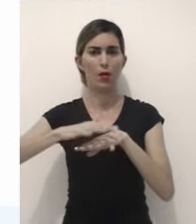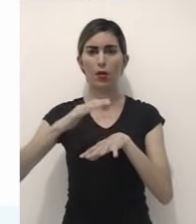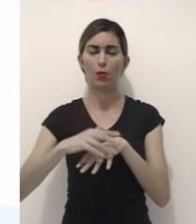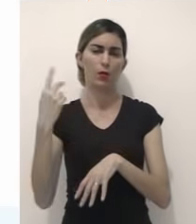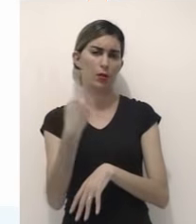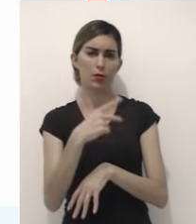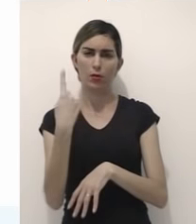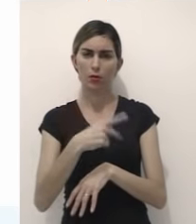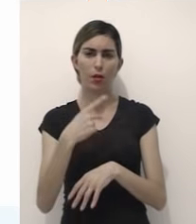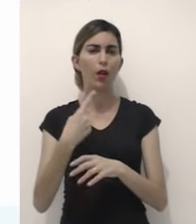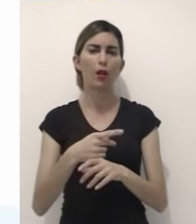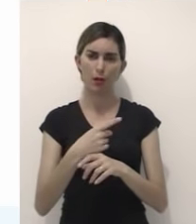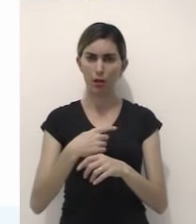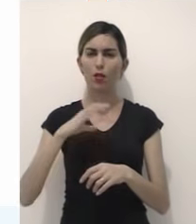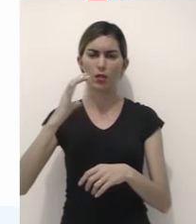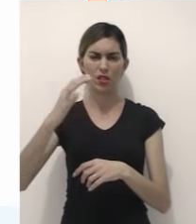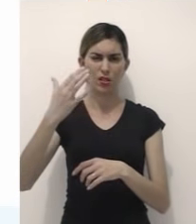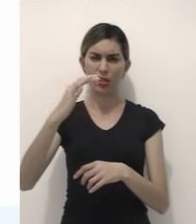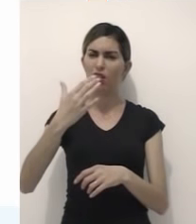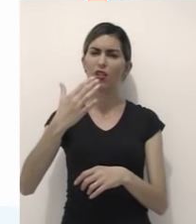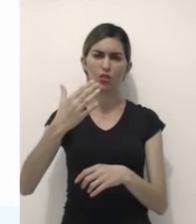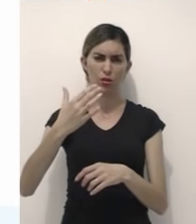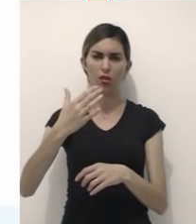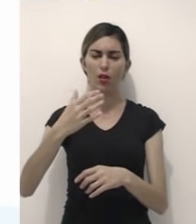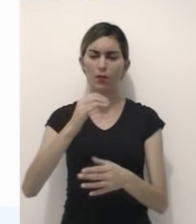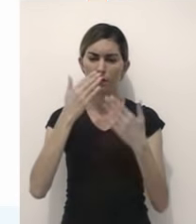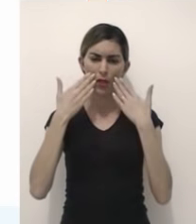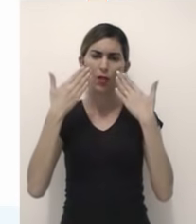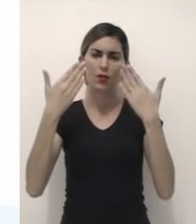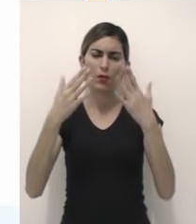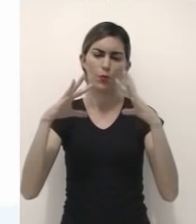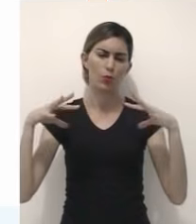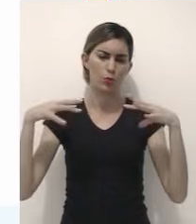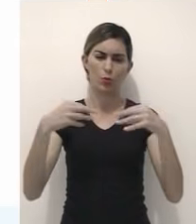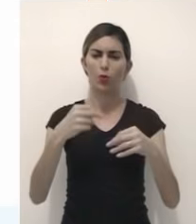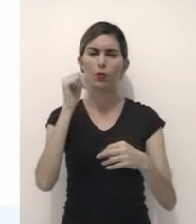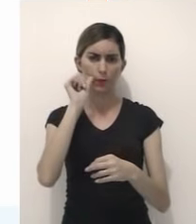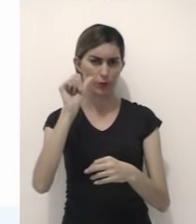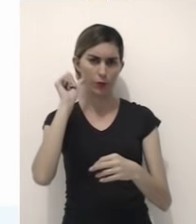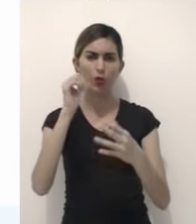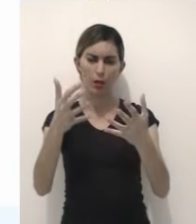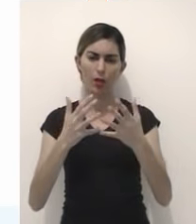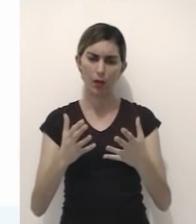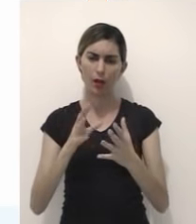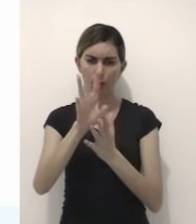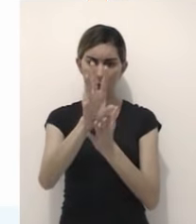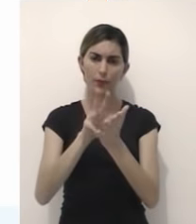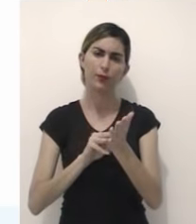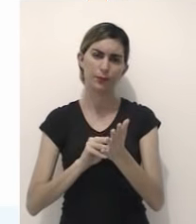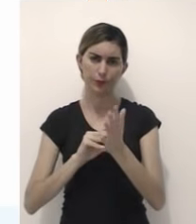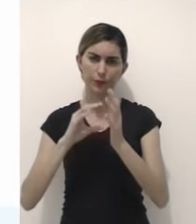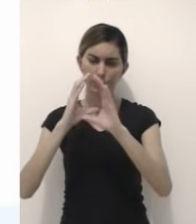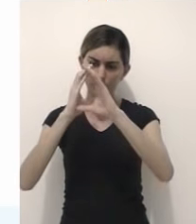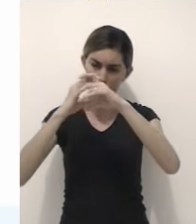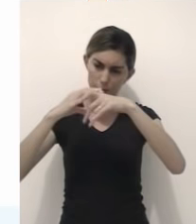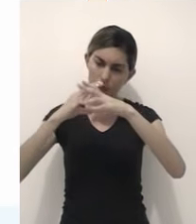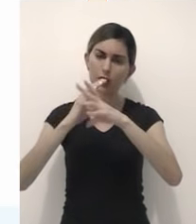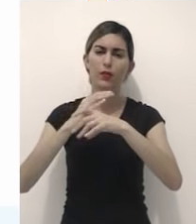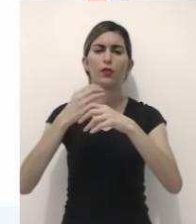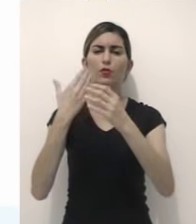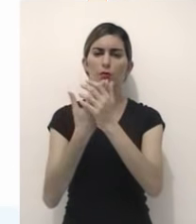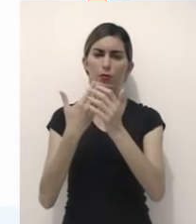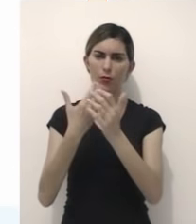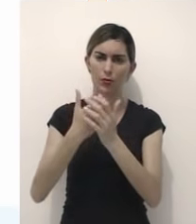na matemática dela. Então, foi uma grande cientista e grande exemplo para todas as mulheres que querem seguir essa